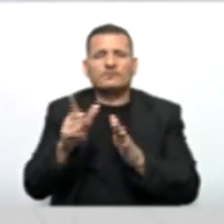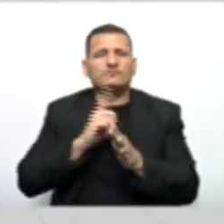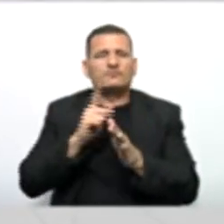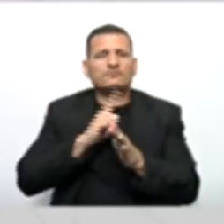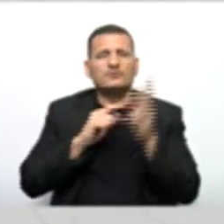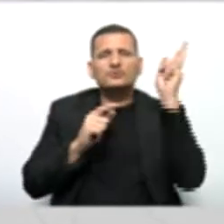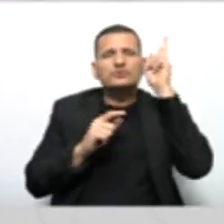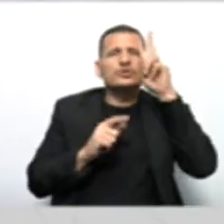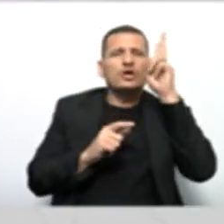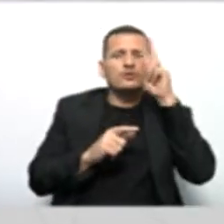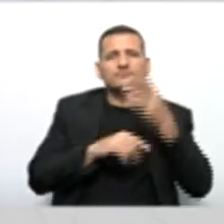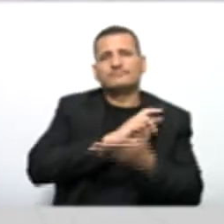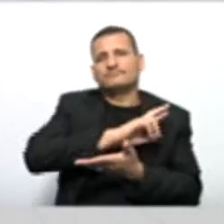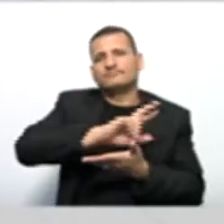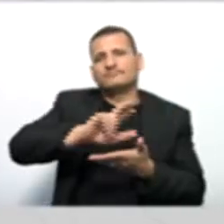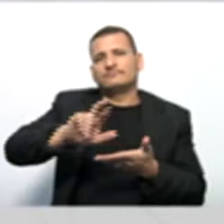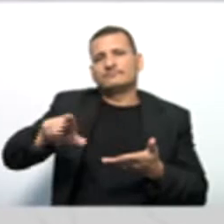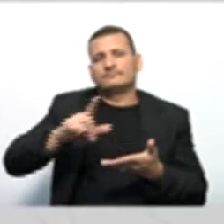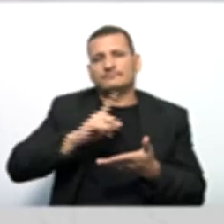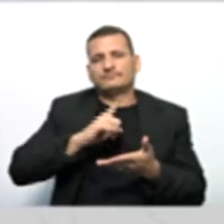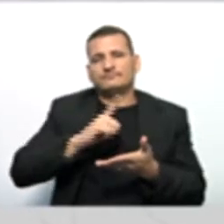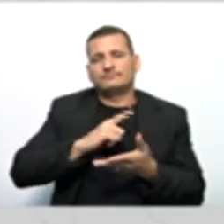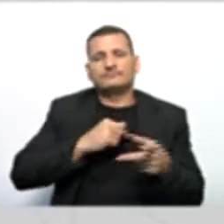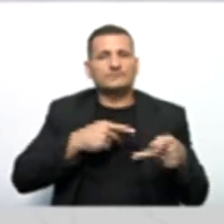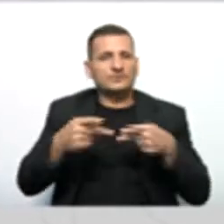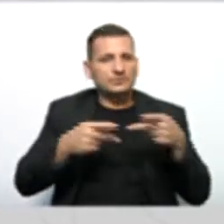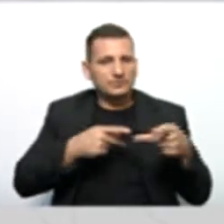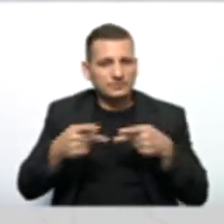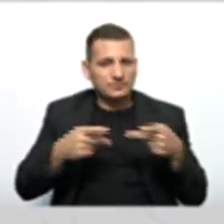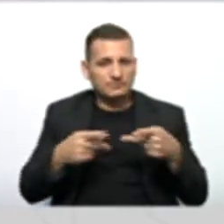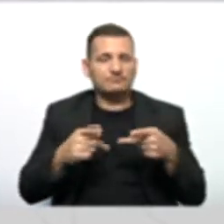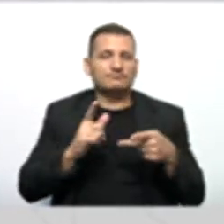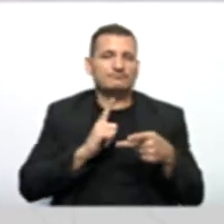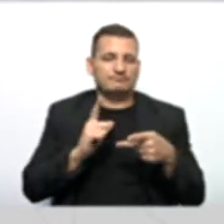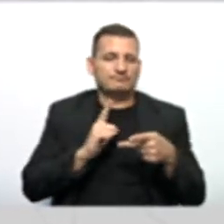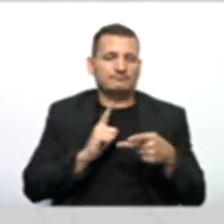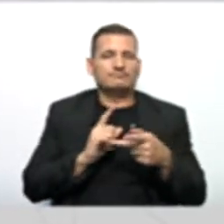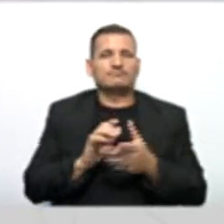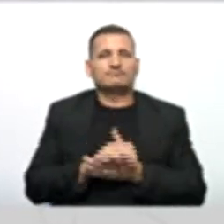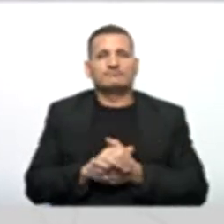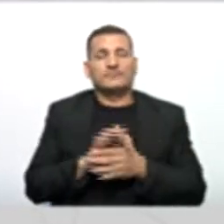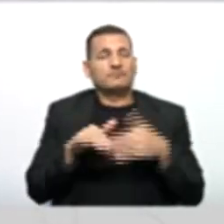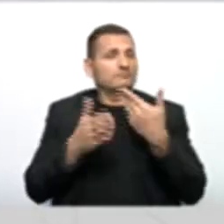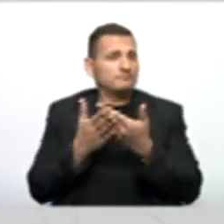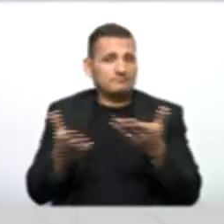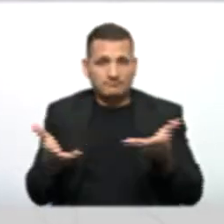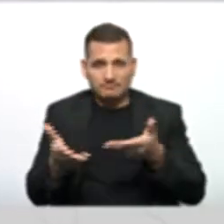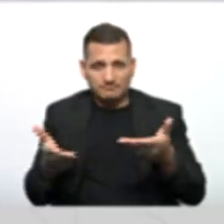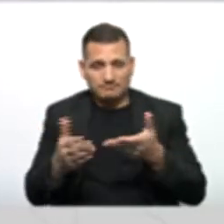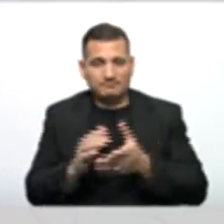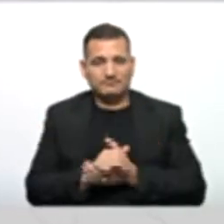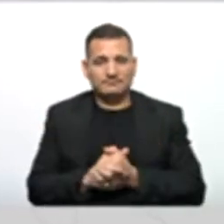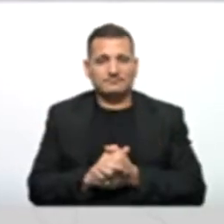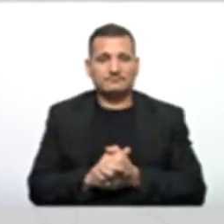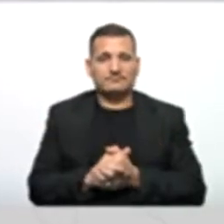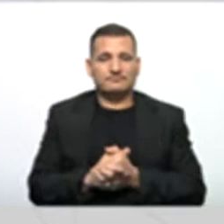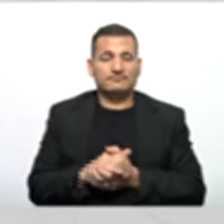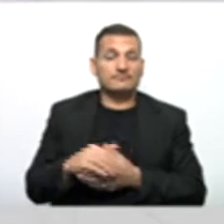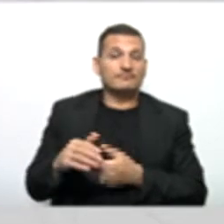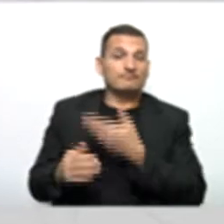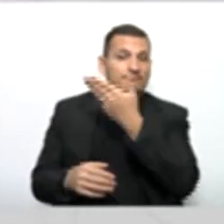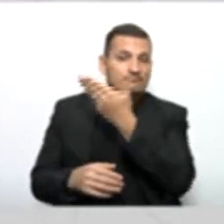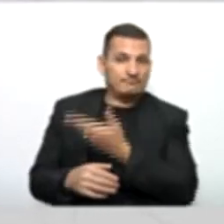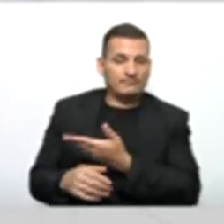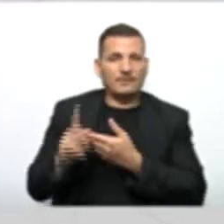diversos exemplos de projetos que a gente tem disponíveis os resultados destes projetos até hoje. Tá? Esses aqui são projetos